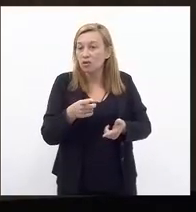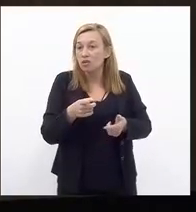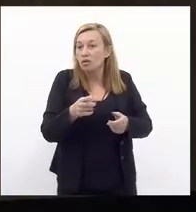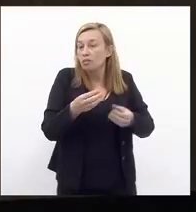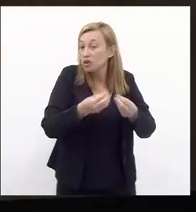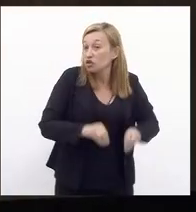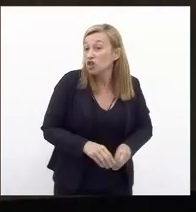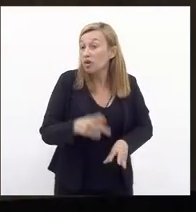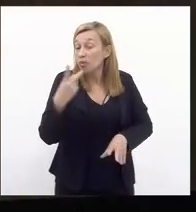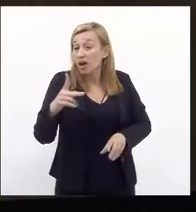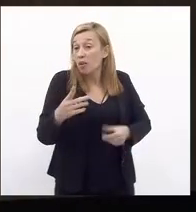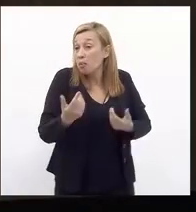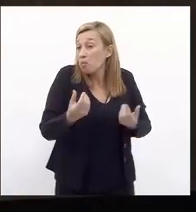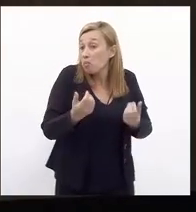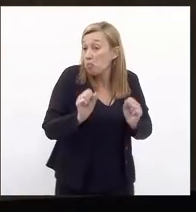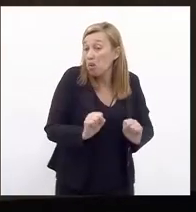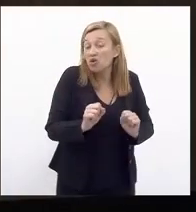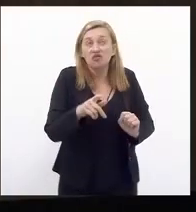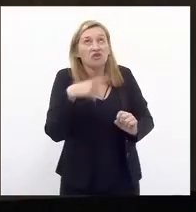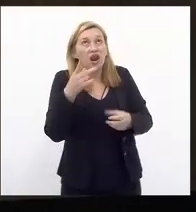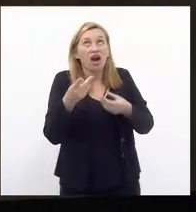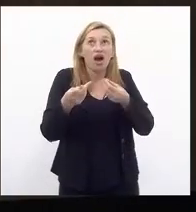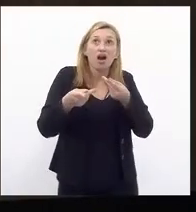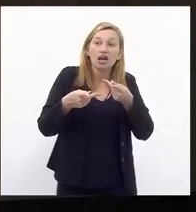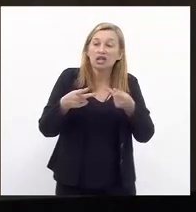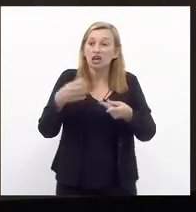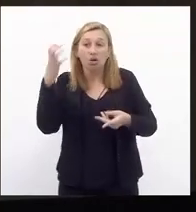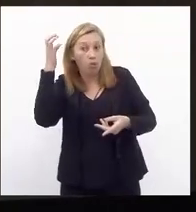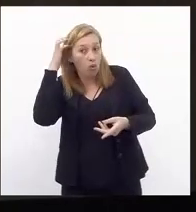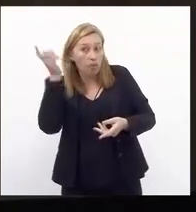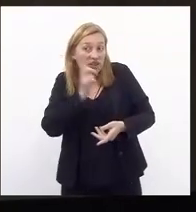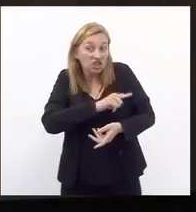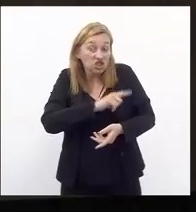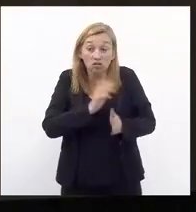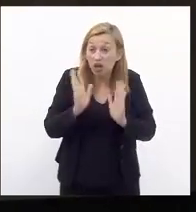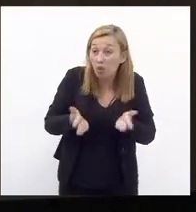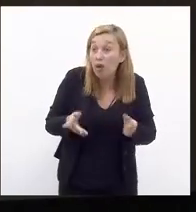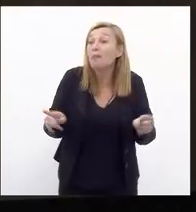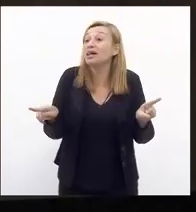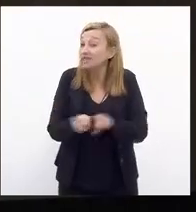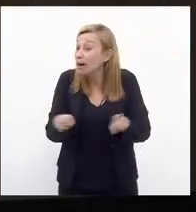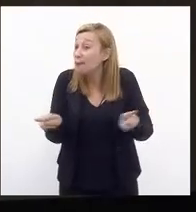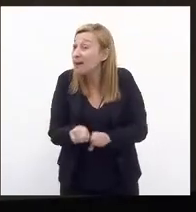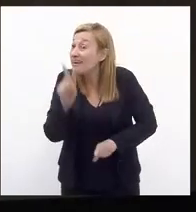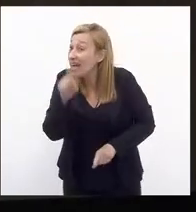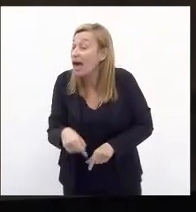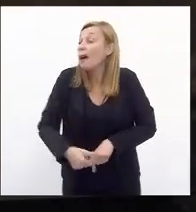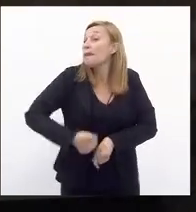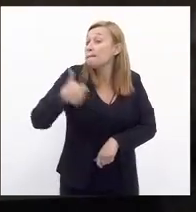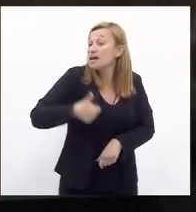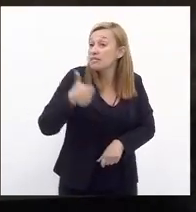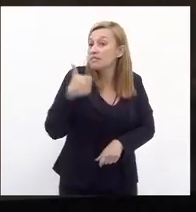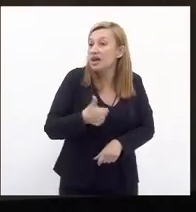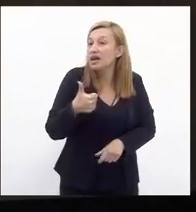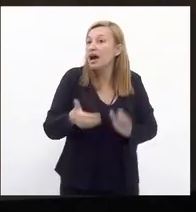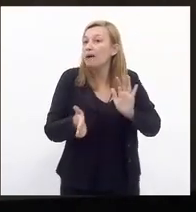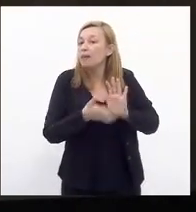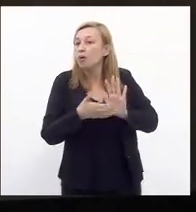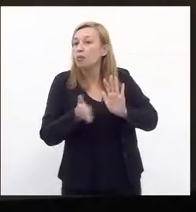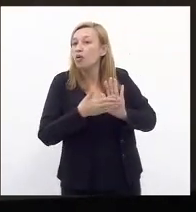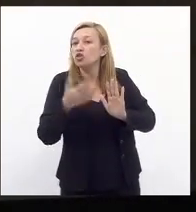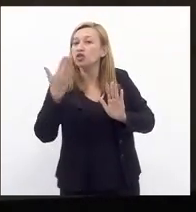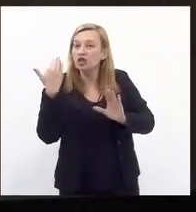podem falar o que quiser e dizer que não é culpa da gestão atual mas também é primeiro que quem trouxe a